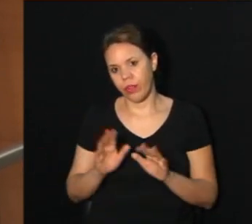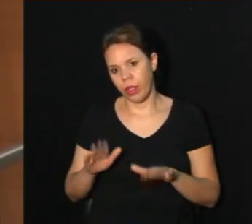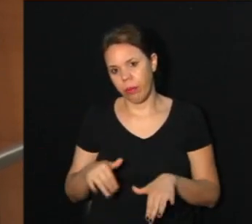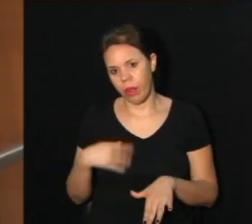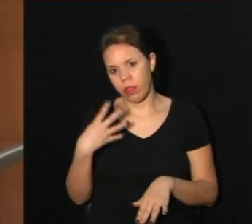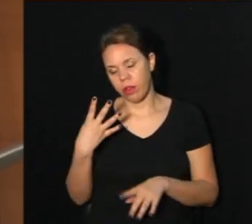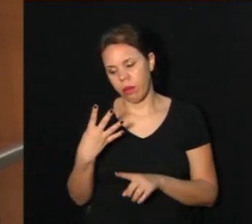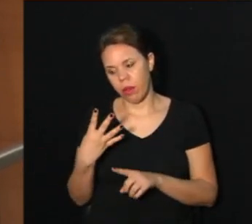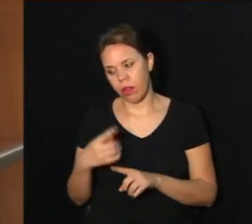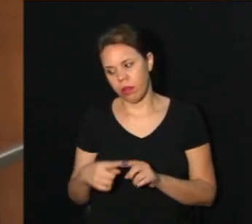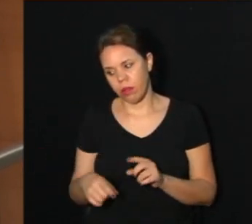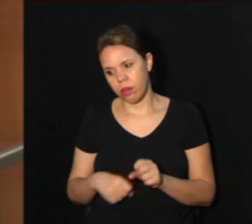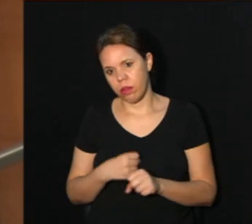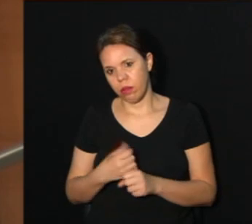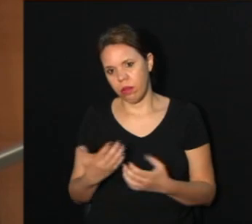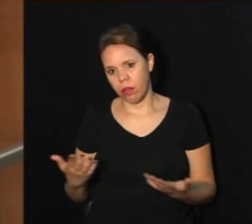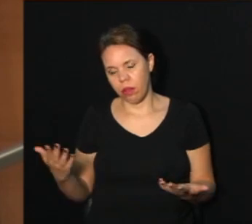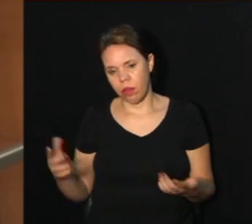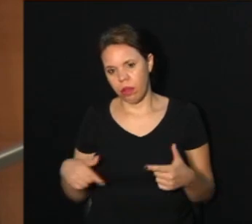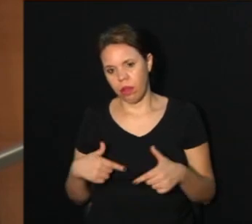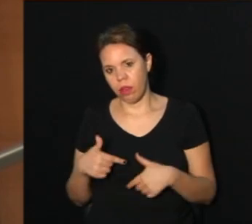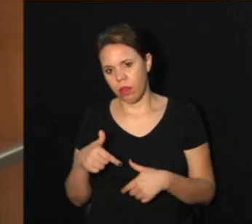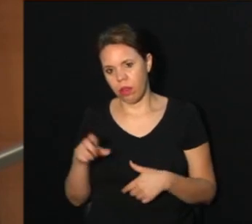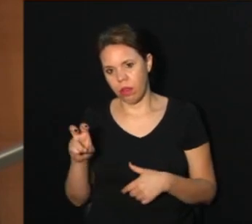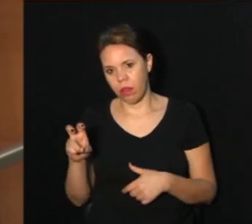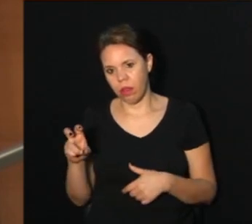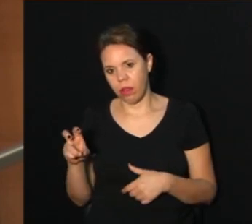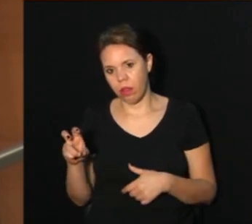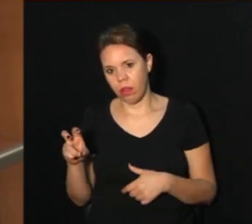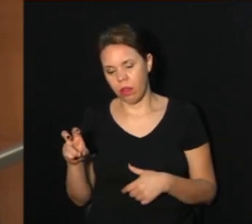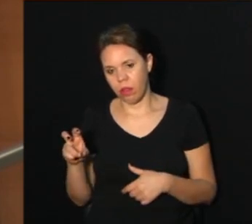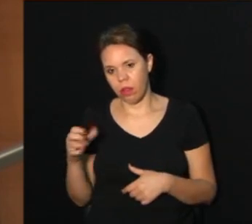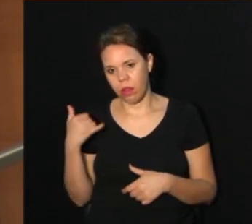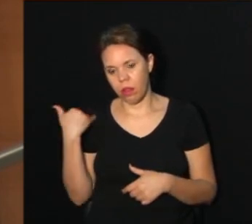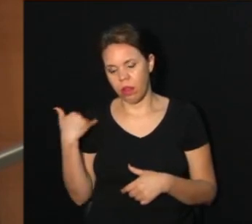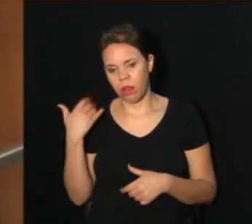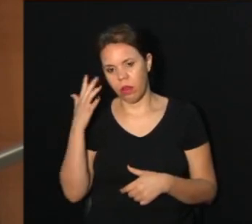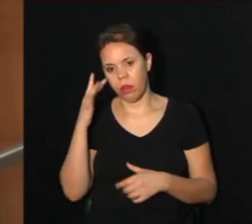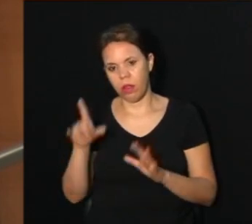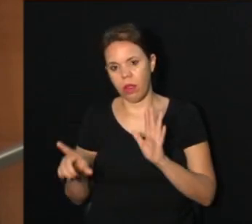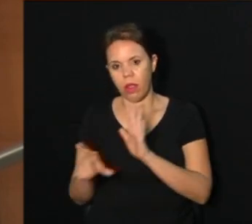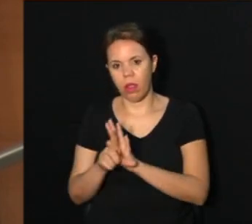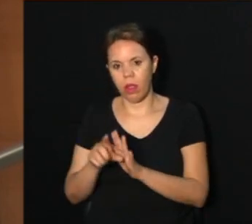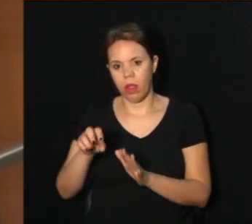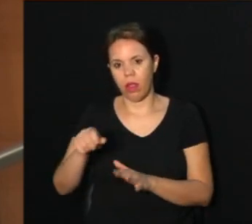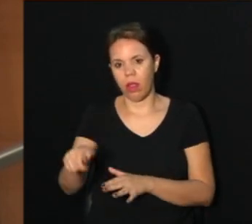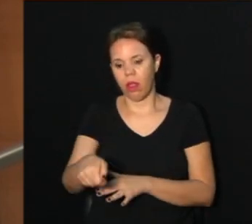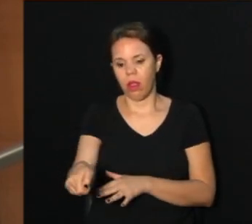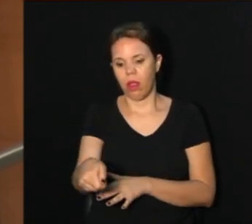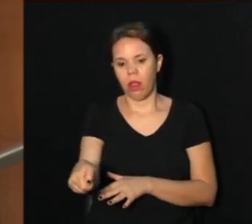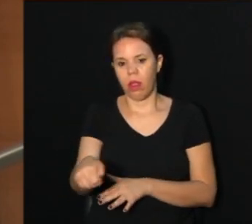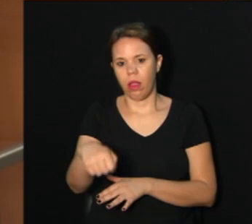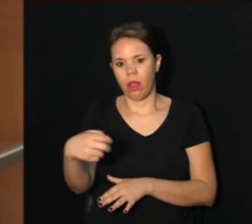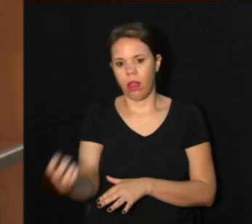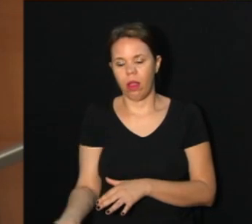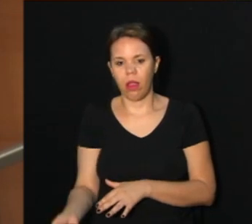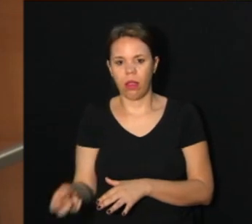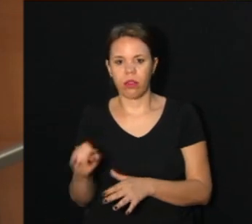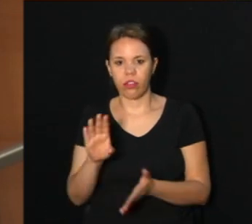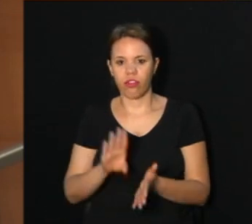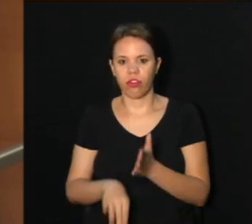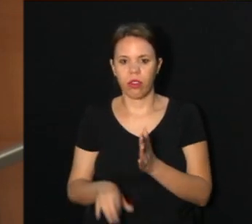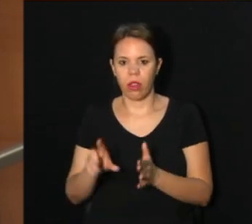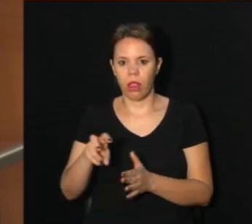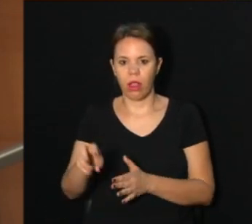4 ou 5 anos lá. Ou até 75 anos, porque não sei se a lei da bengala caiu. Apesar de eu usar bengala, se tirar a bengala eu